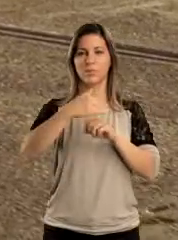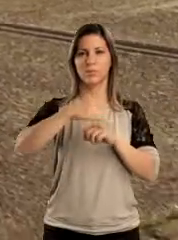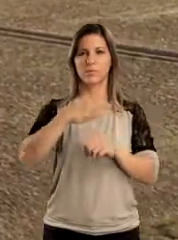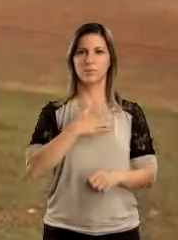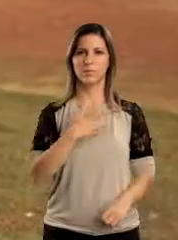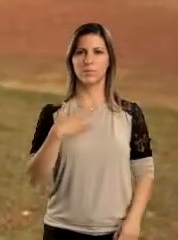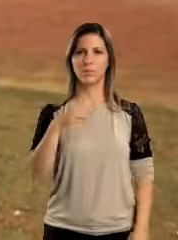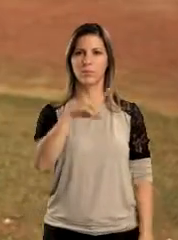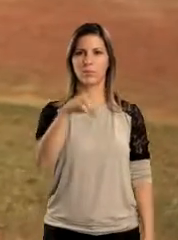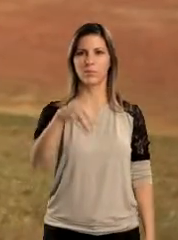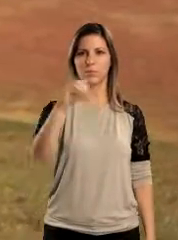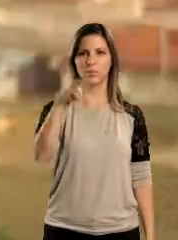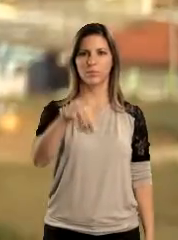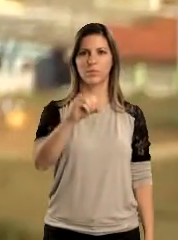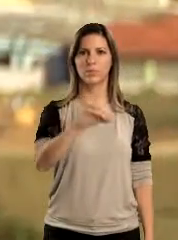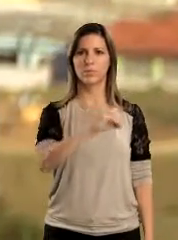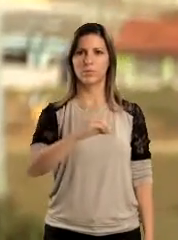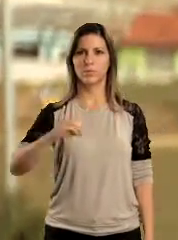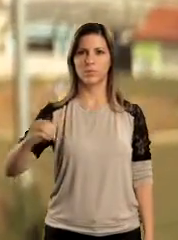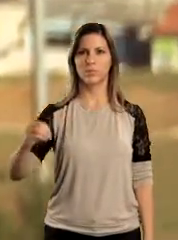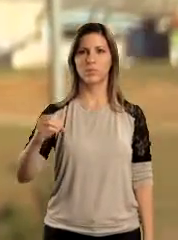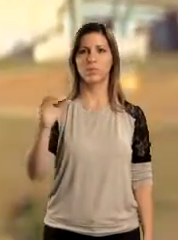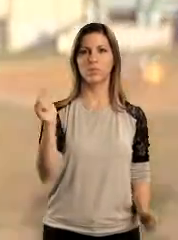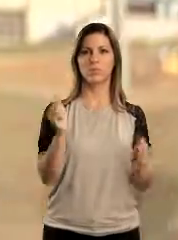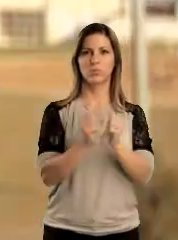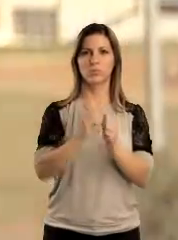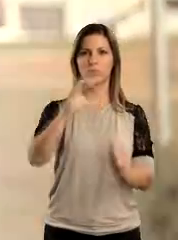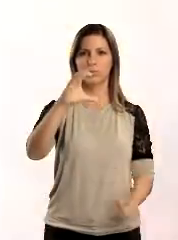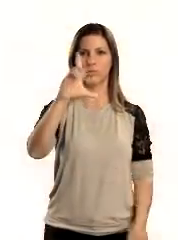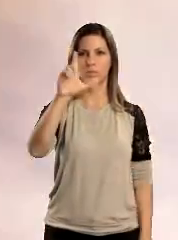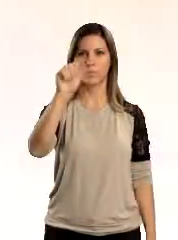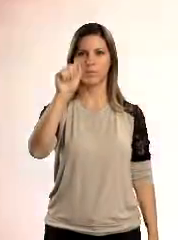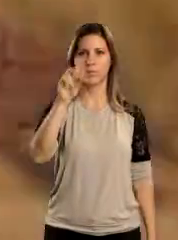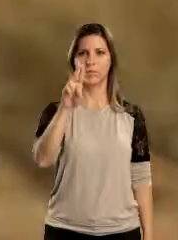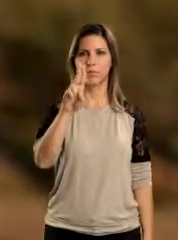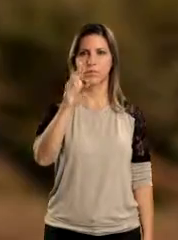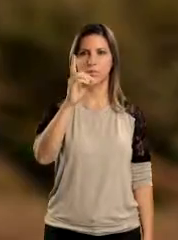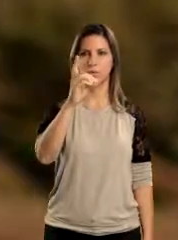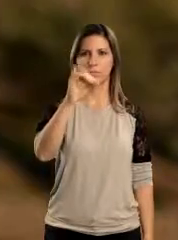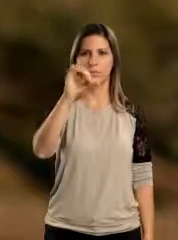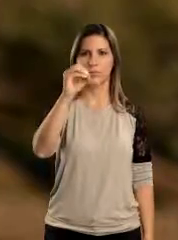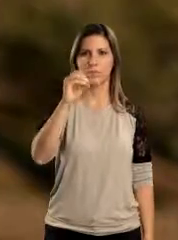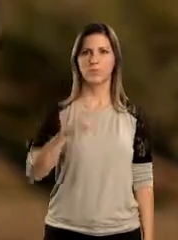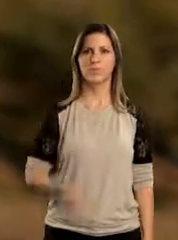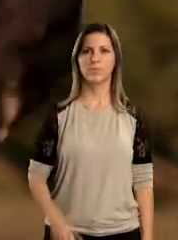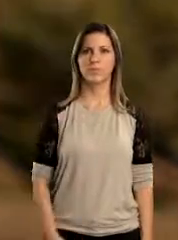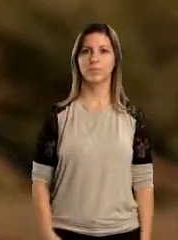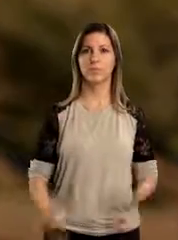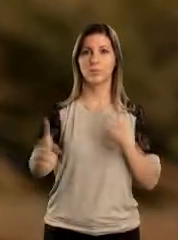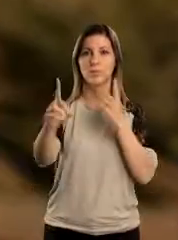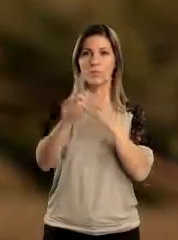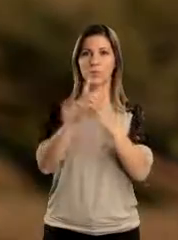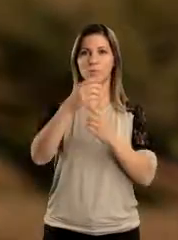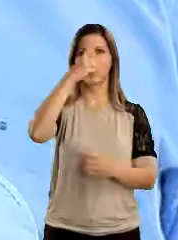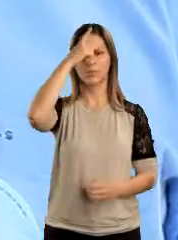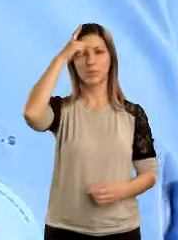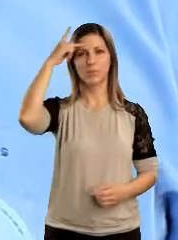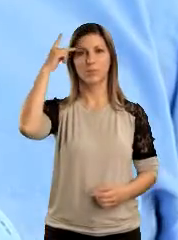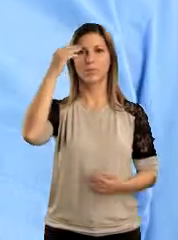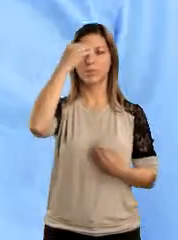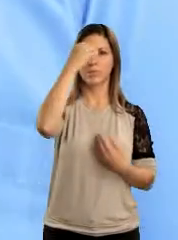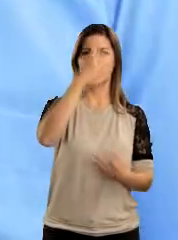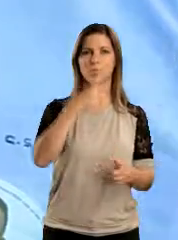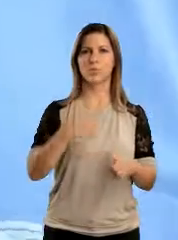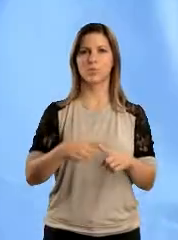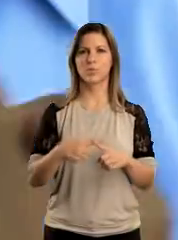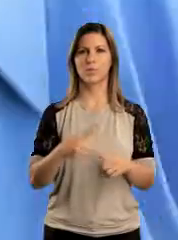na zona oeste da cidade foi uma bandeira de Cláudio como vereador. O pessoal vem e me agradece. Olha, Cláudio, olha, obrigado, minha filha está na creche. Ah, eu fui no